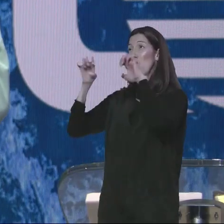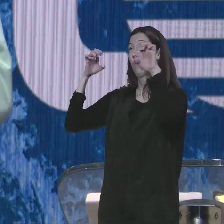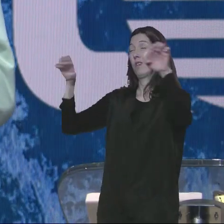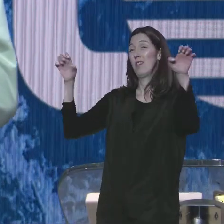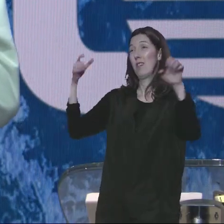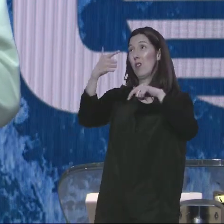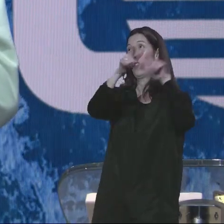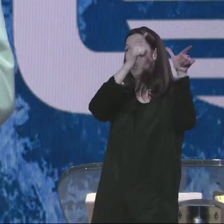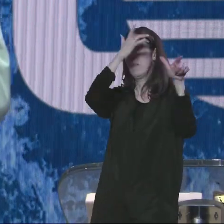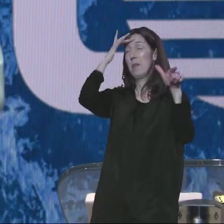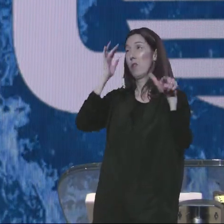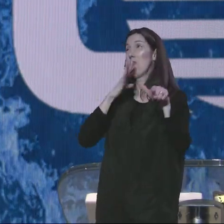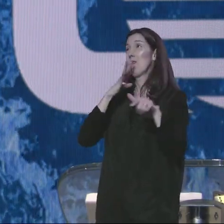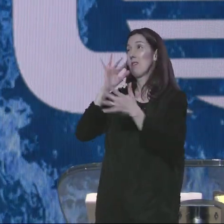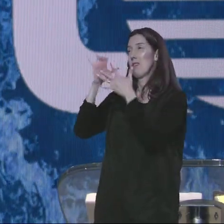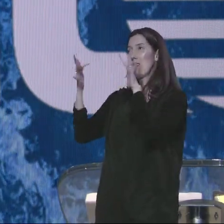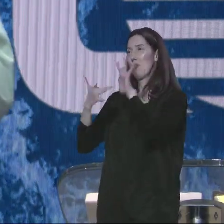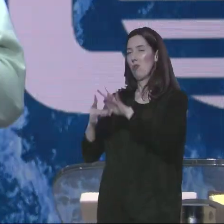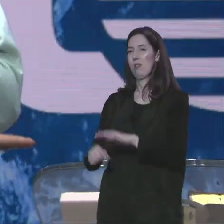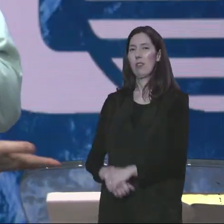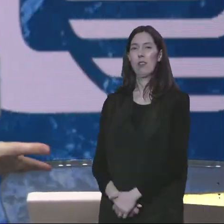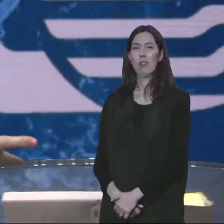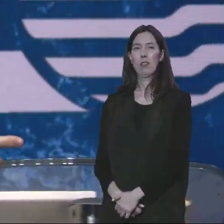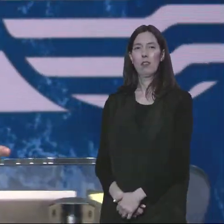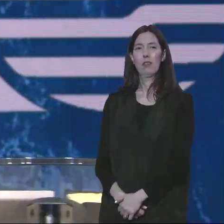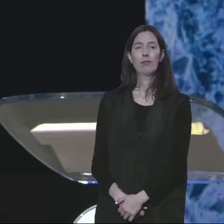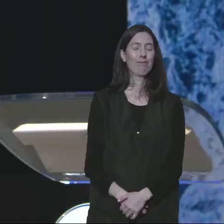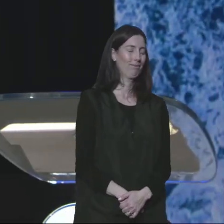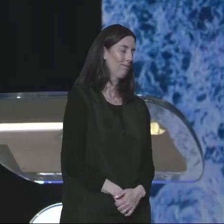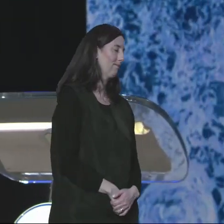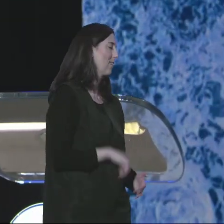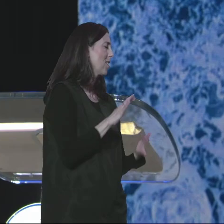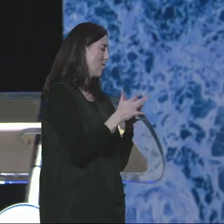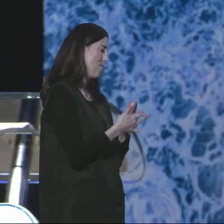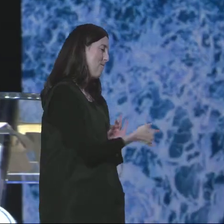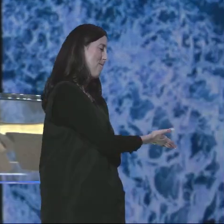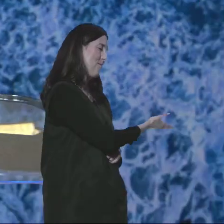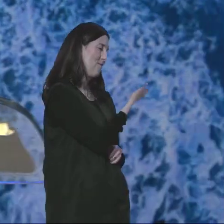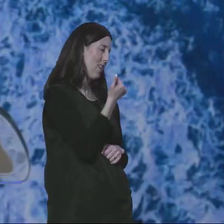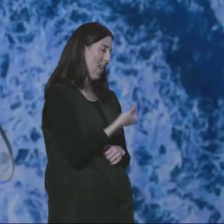conhecido. Ela vai falar: entra, serva boa e fiel.